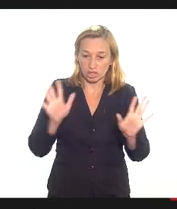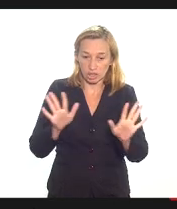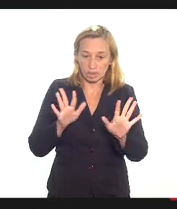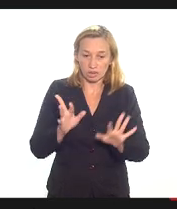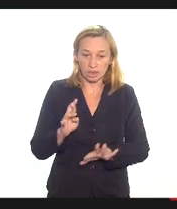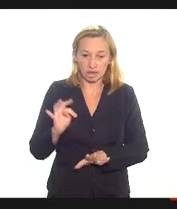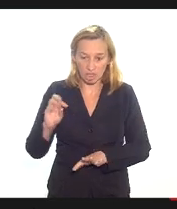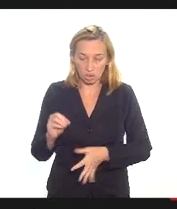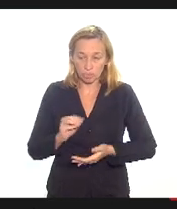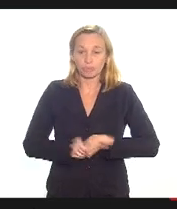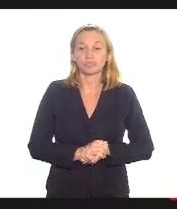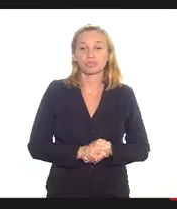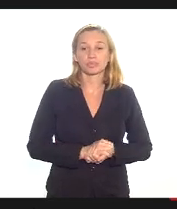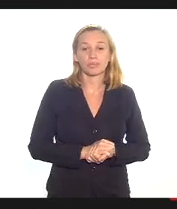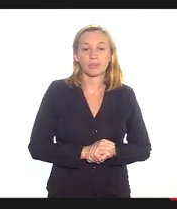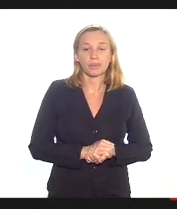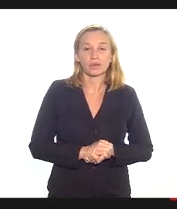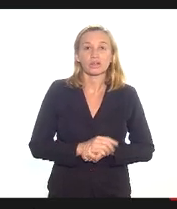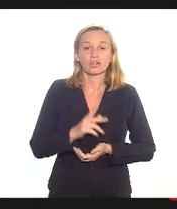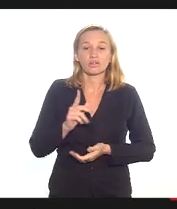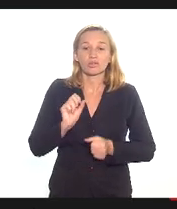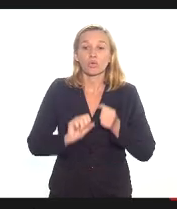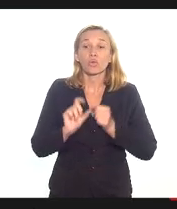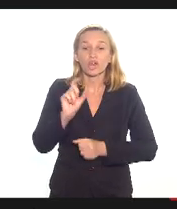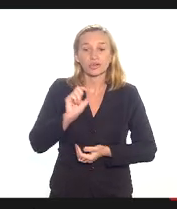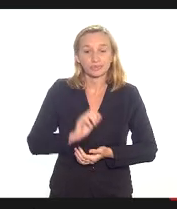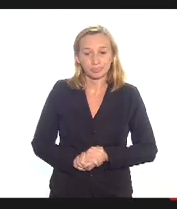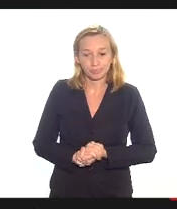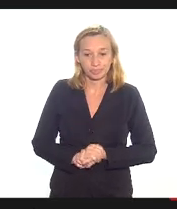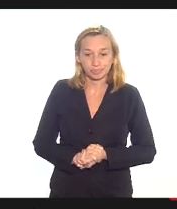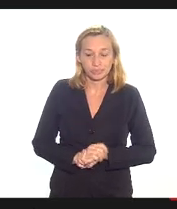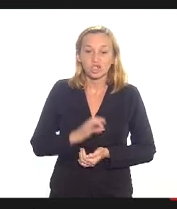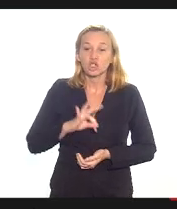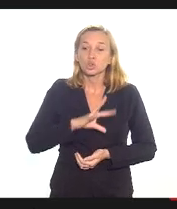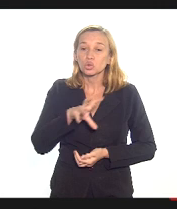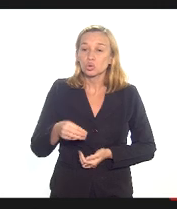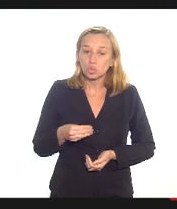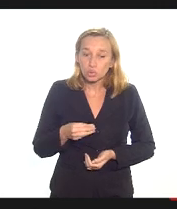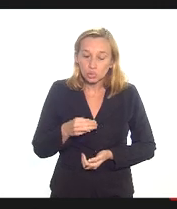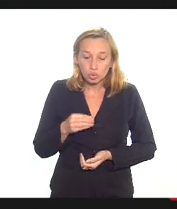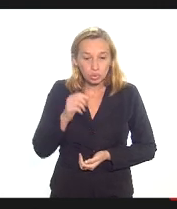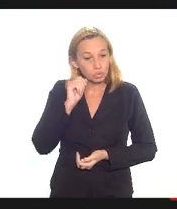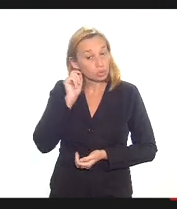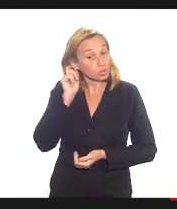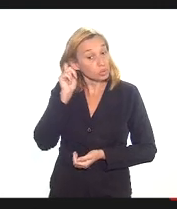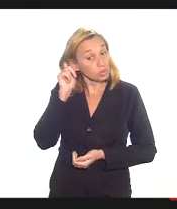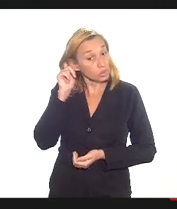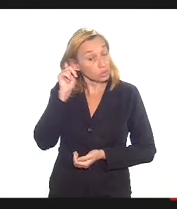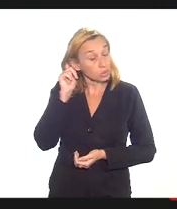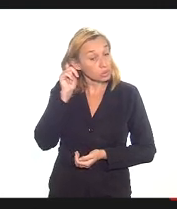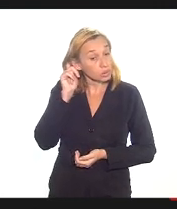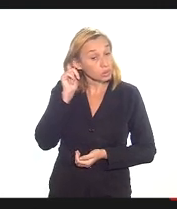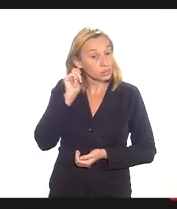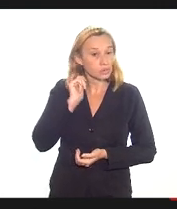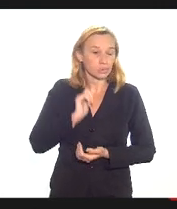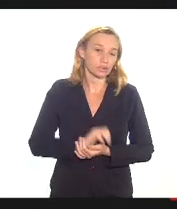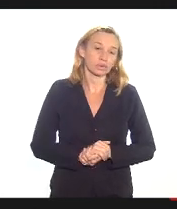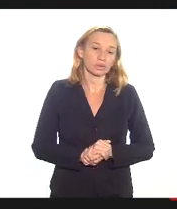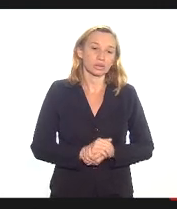rateio. Isso faz tudo que se audite